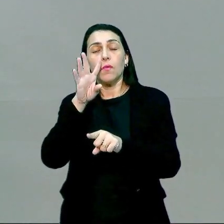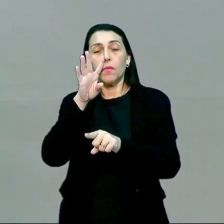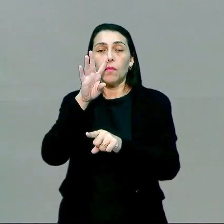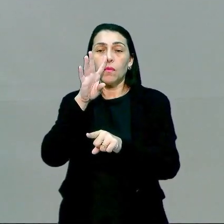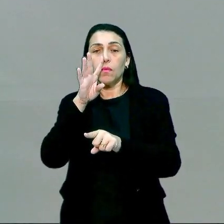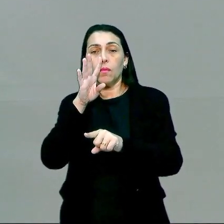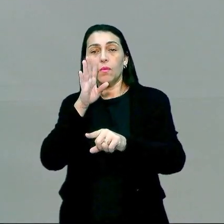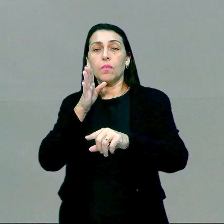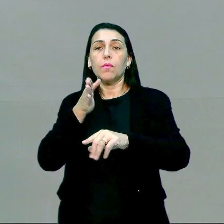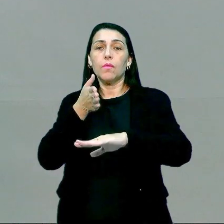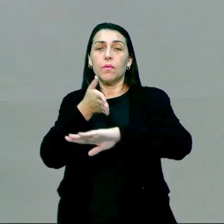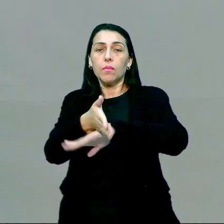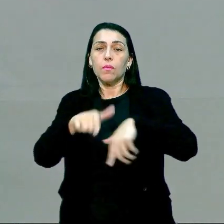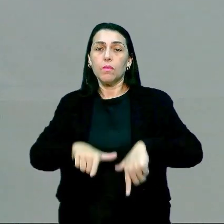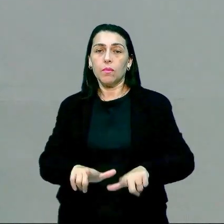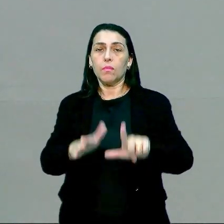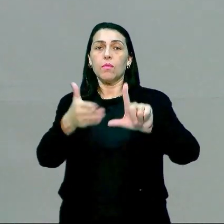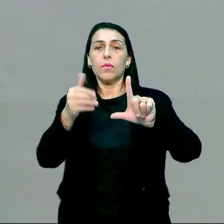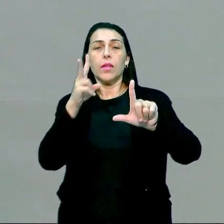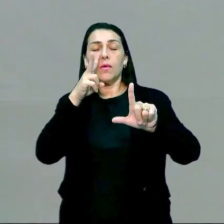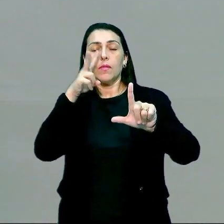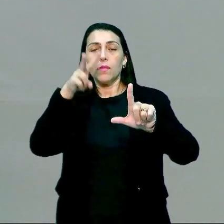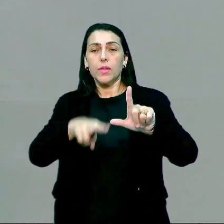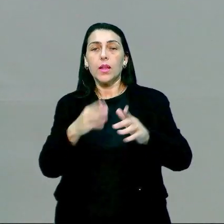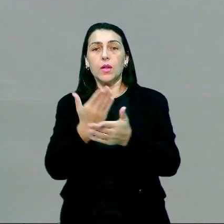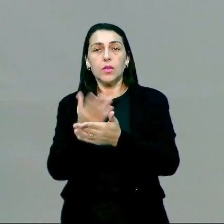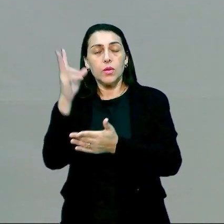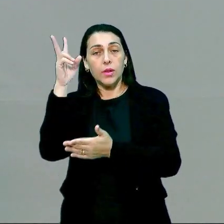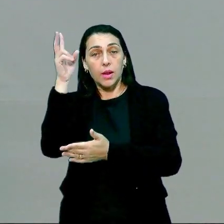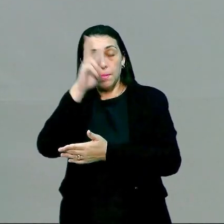acompanhando na nossa plataforma e estar revendo essa aula.